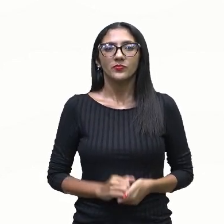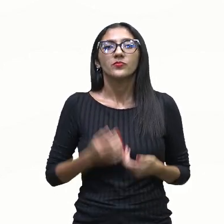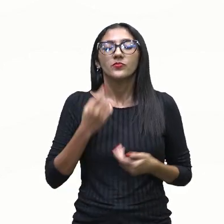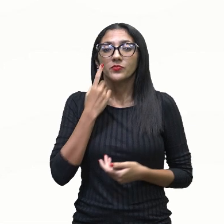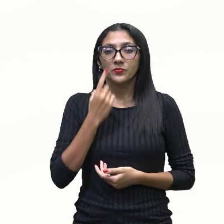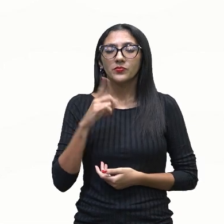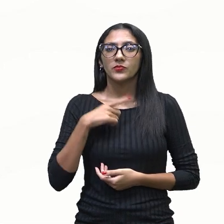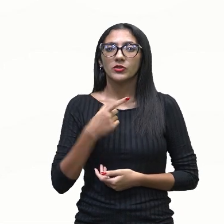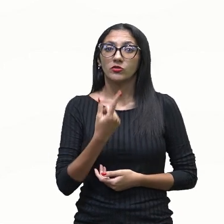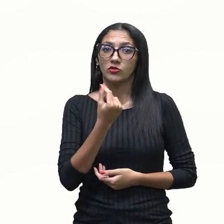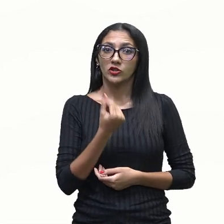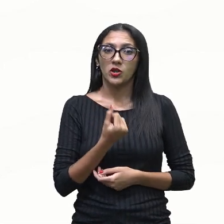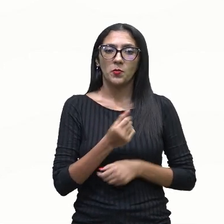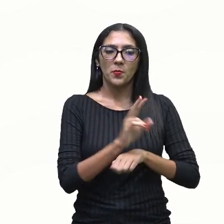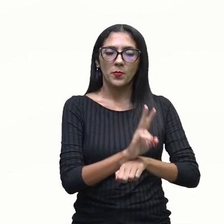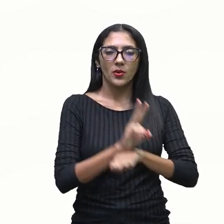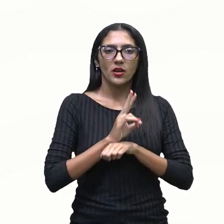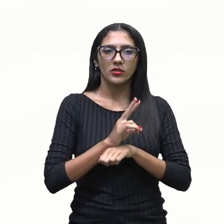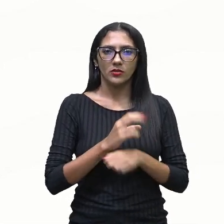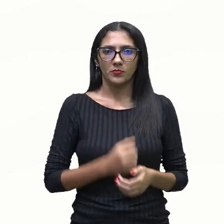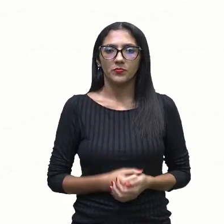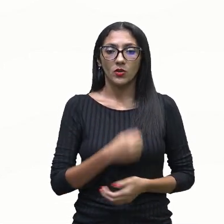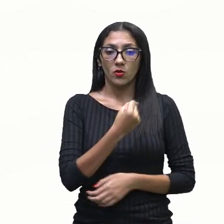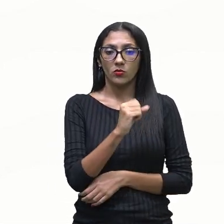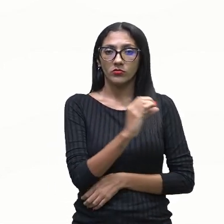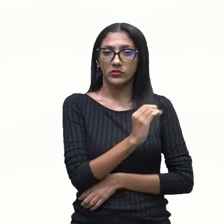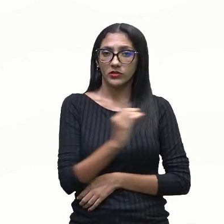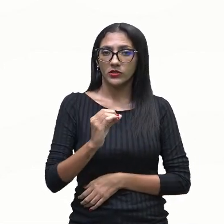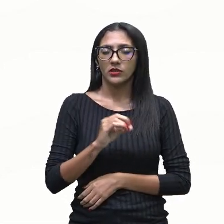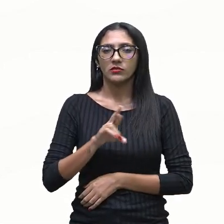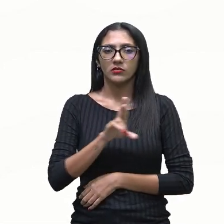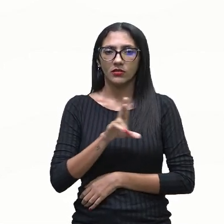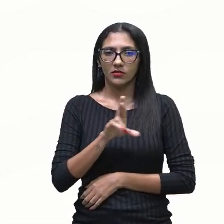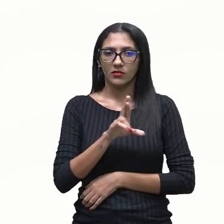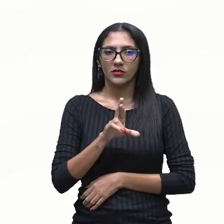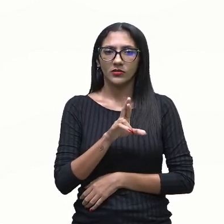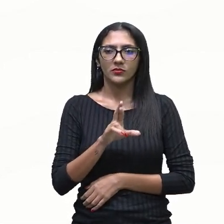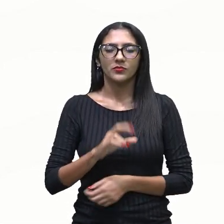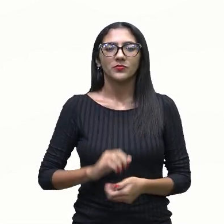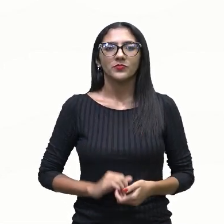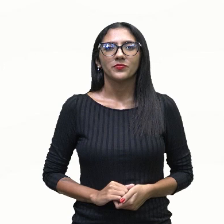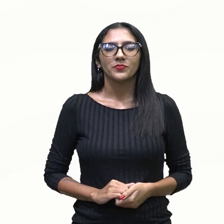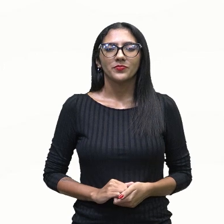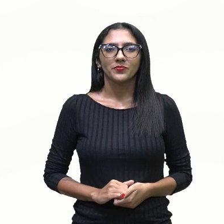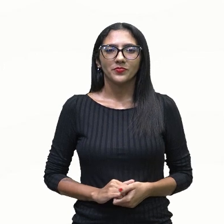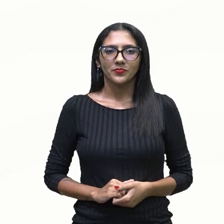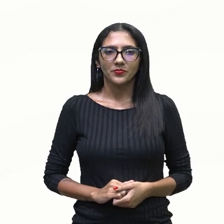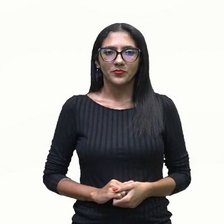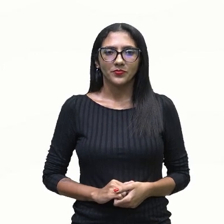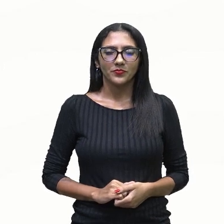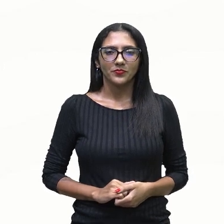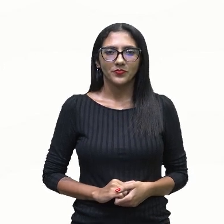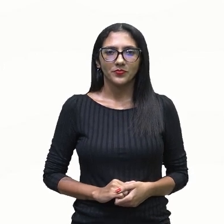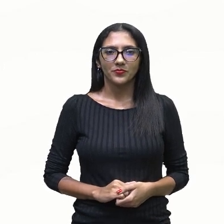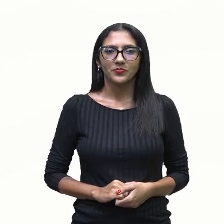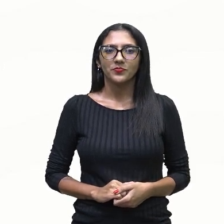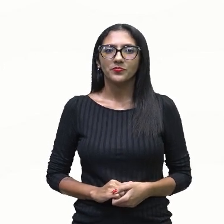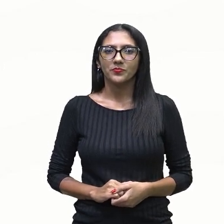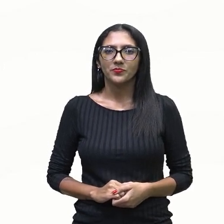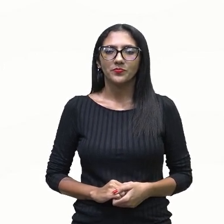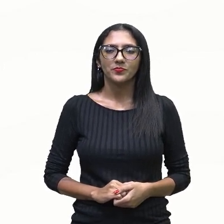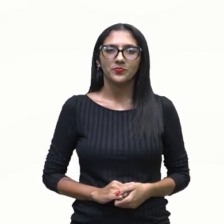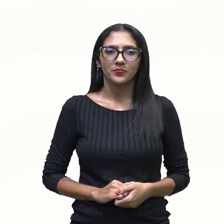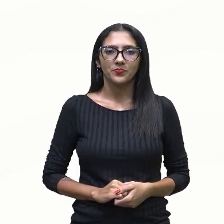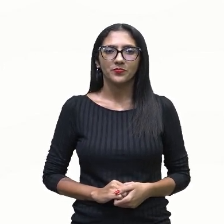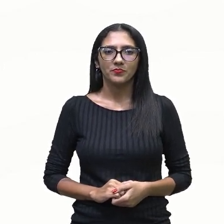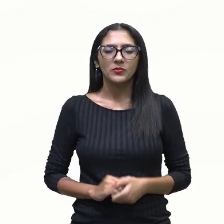ele fez um empréstimo de R$800. Só trocar aqui que ficou muito feio. Agora,